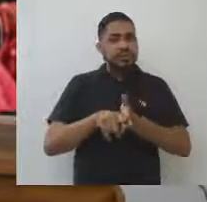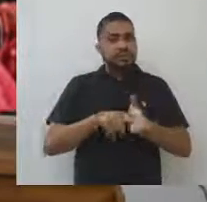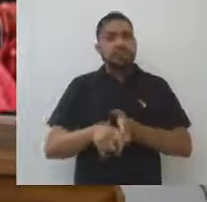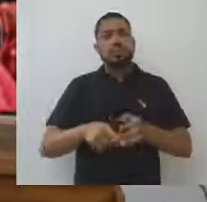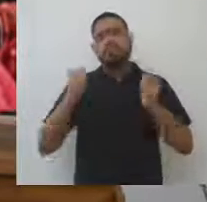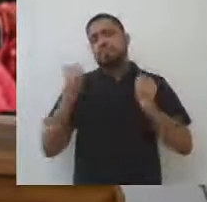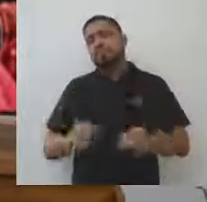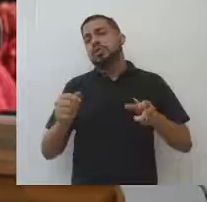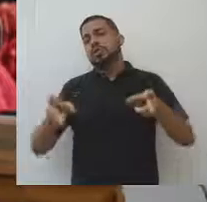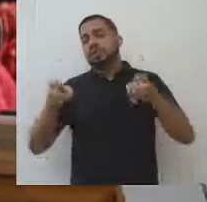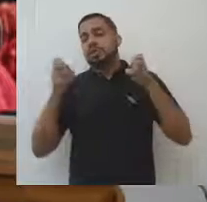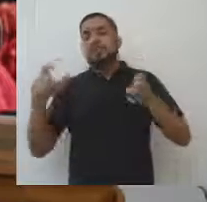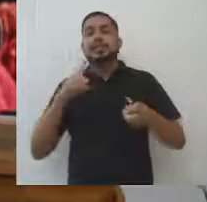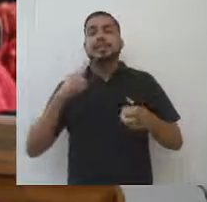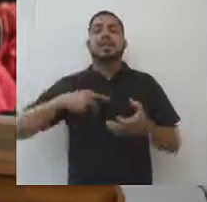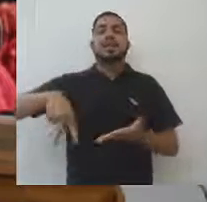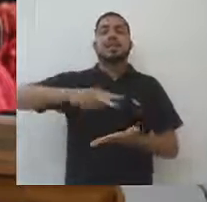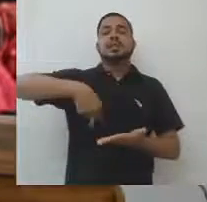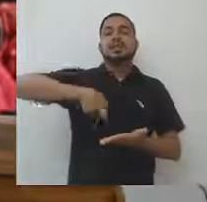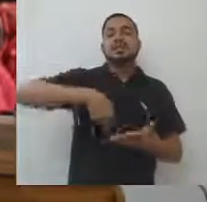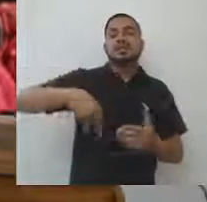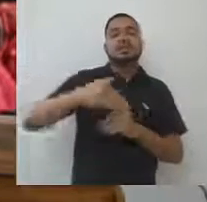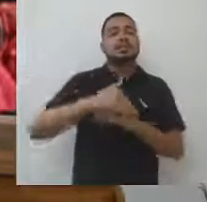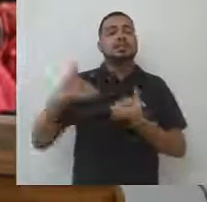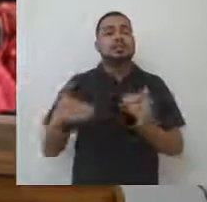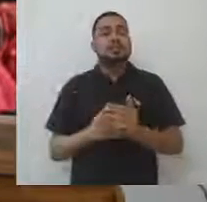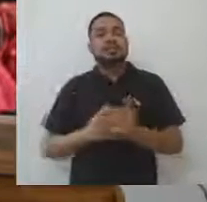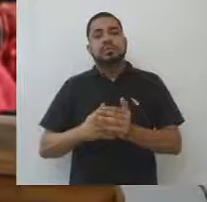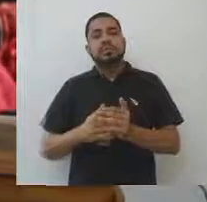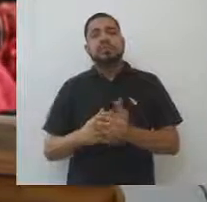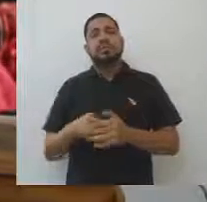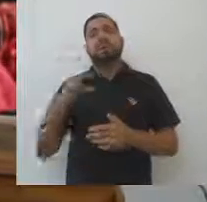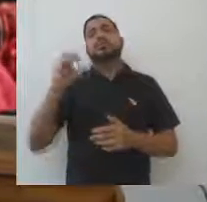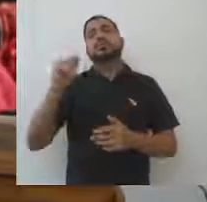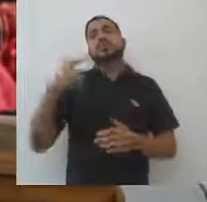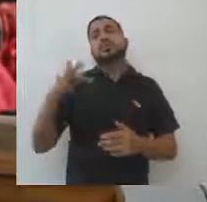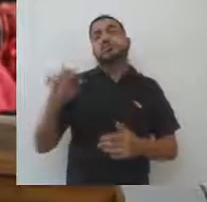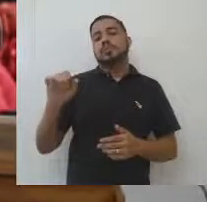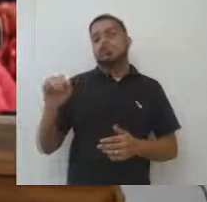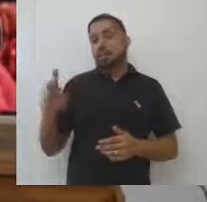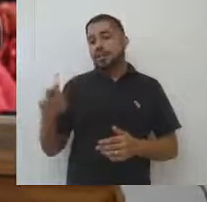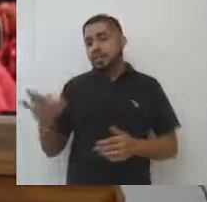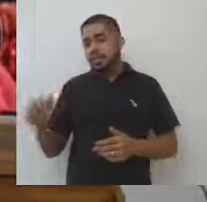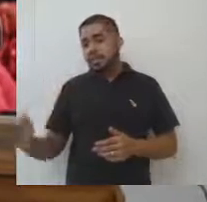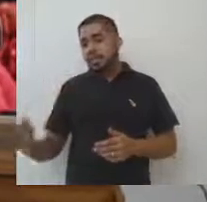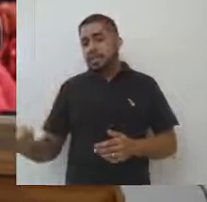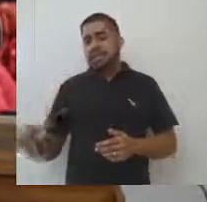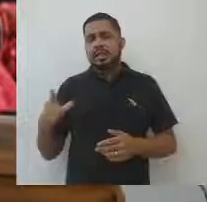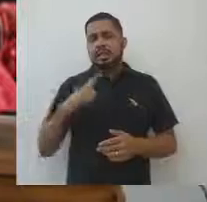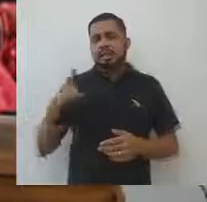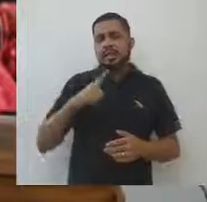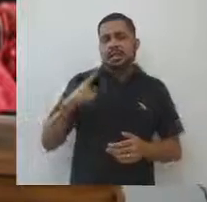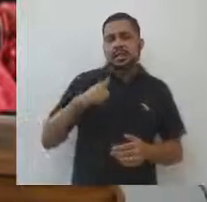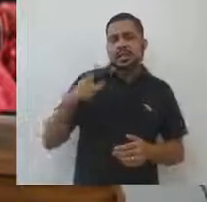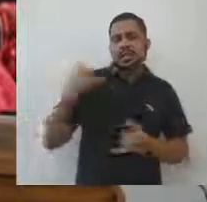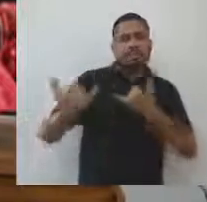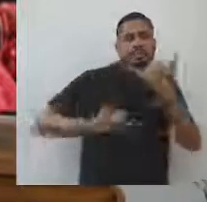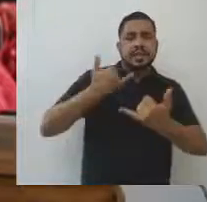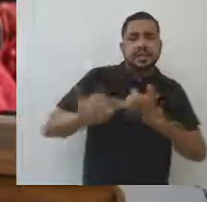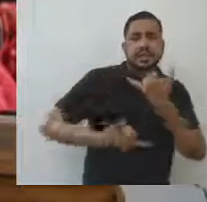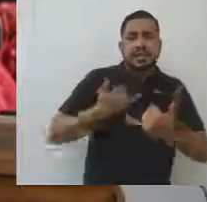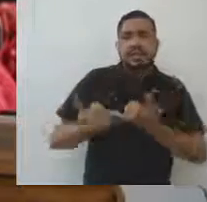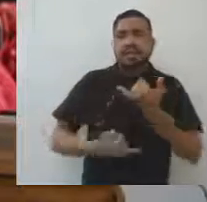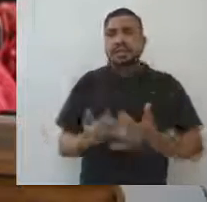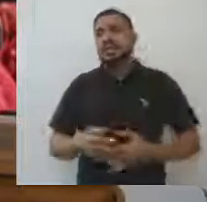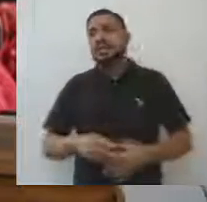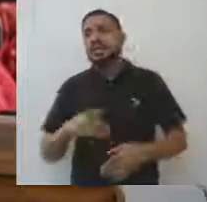gente pode observar aqui que a gente tem uma dança totalmente contemporânea aqui. A gente pode observar aquela brincadeira da maçã da gente,